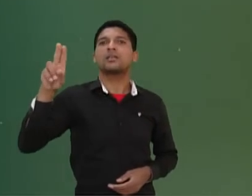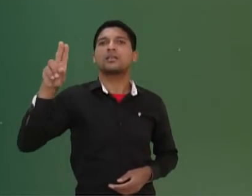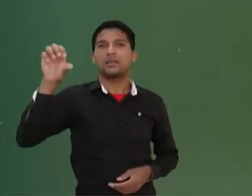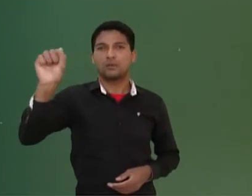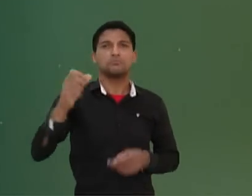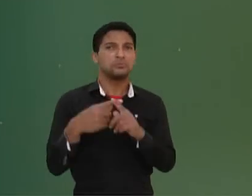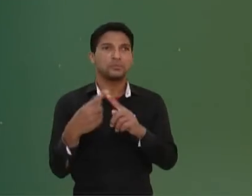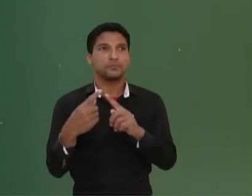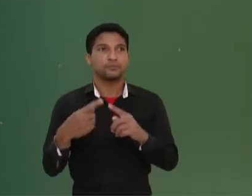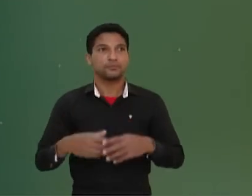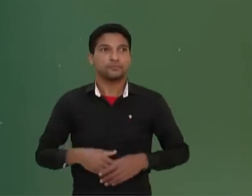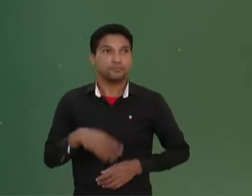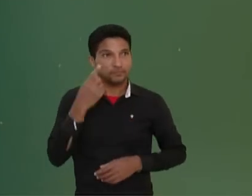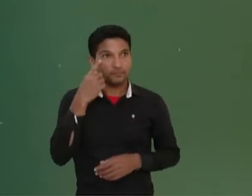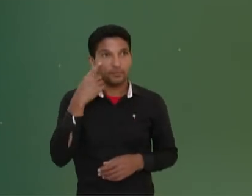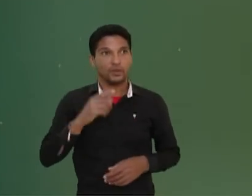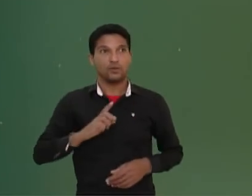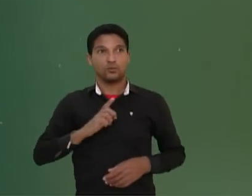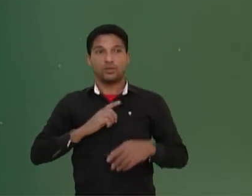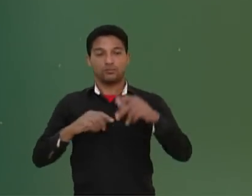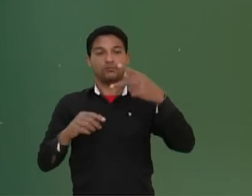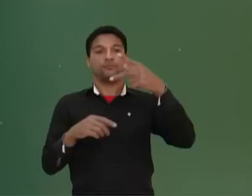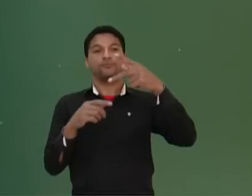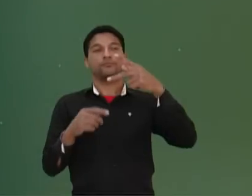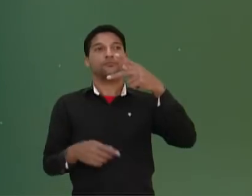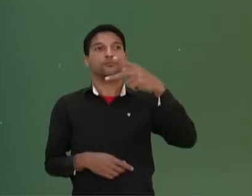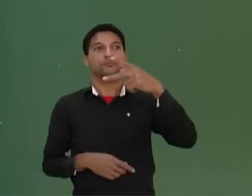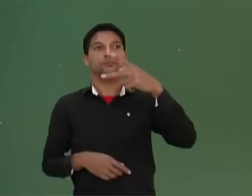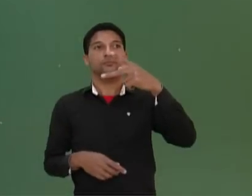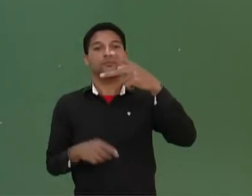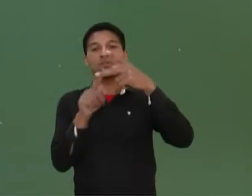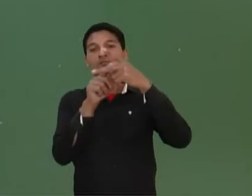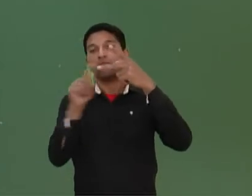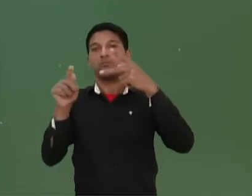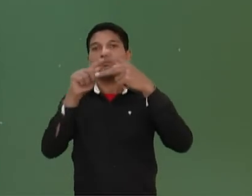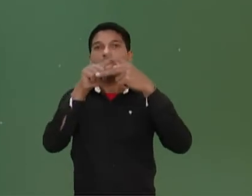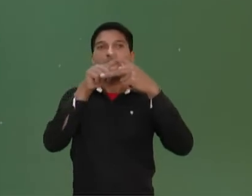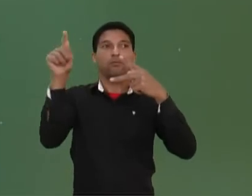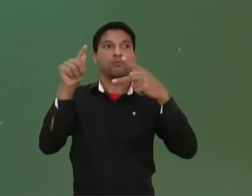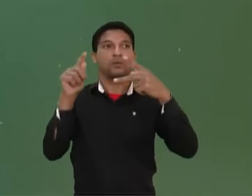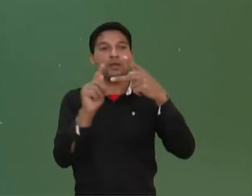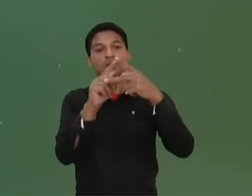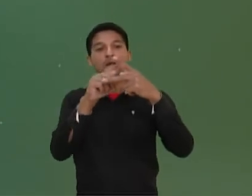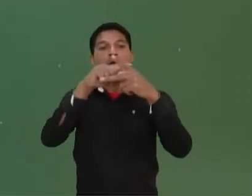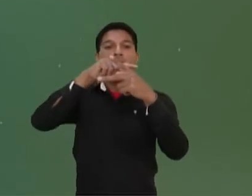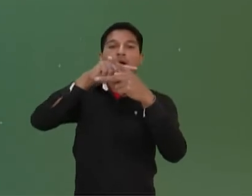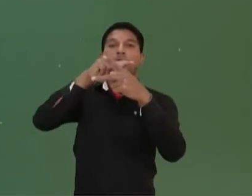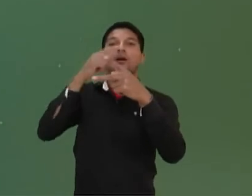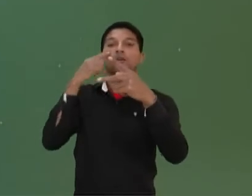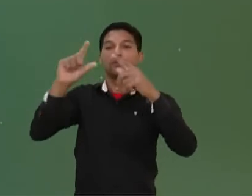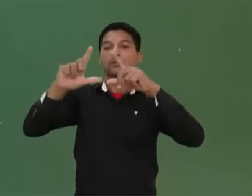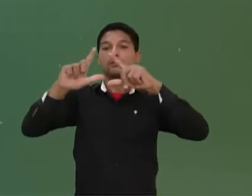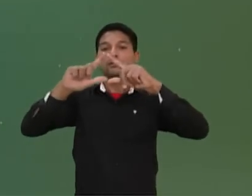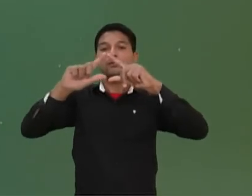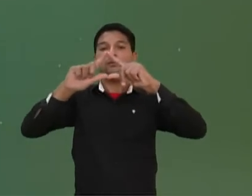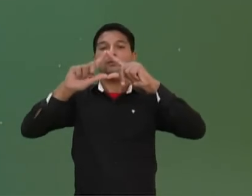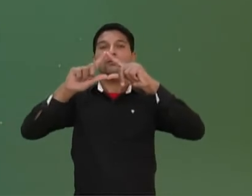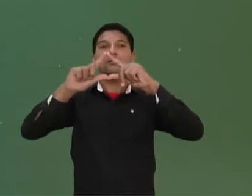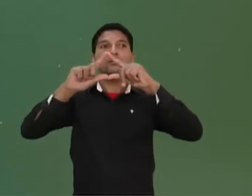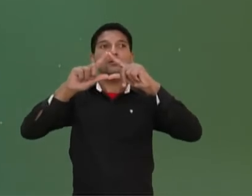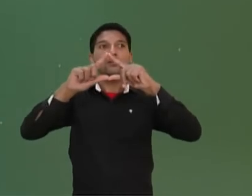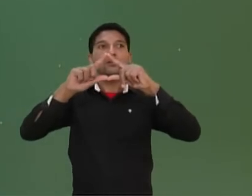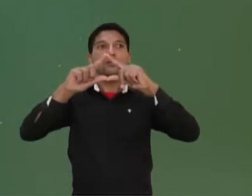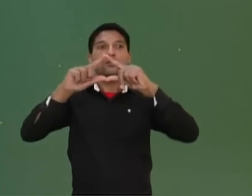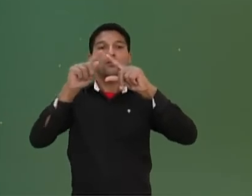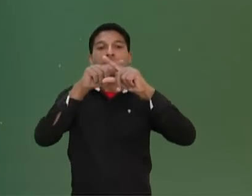que é cortada por outra reta e tenho 2 ângulos formados. Esses 2 ângulos obrigatoriamente são o quê?